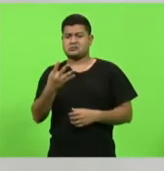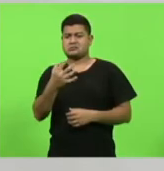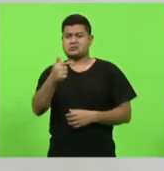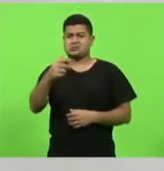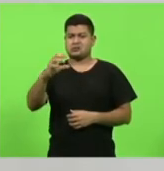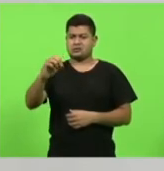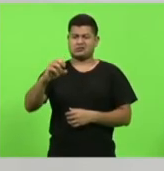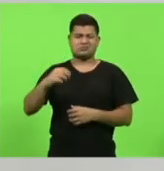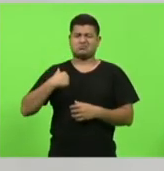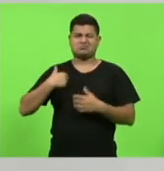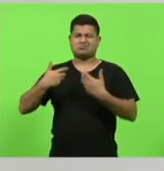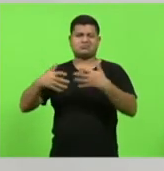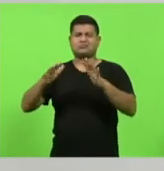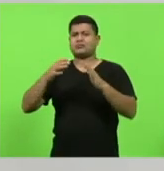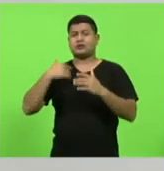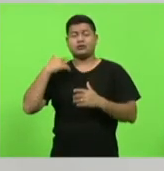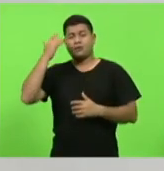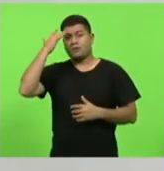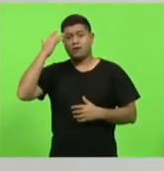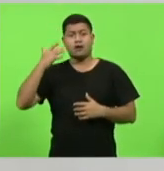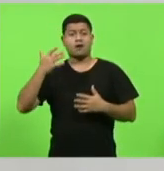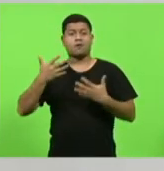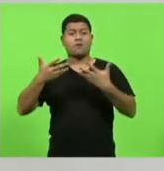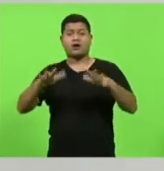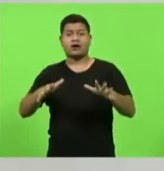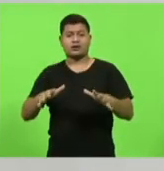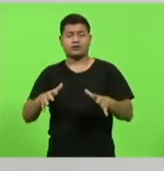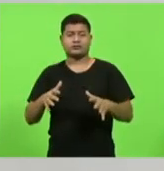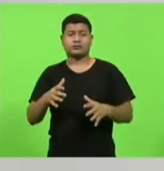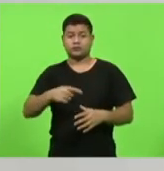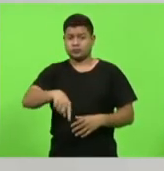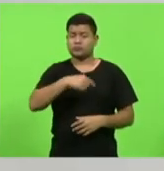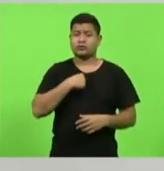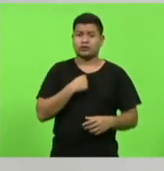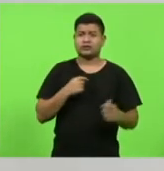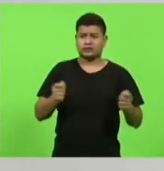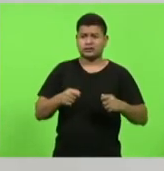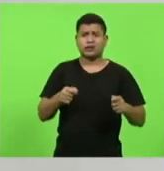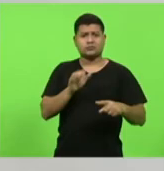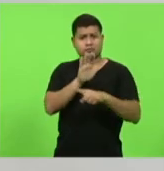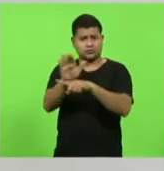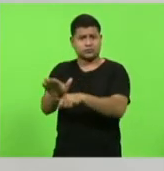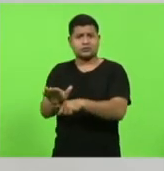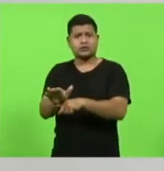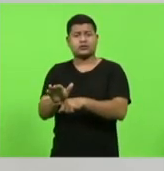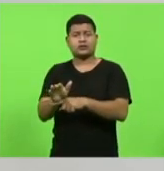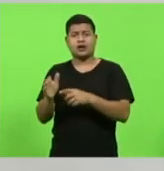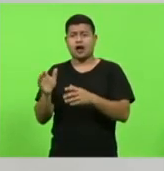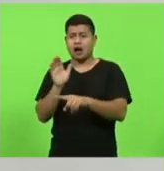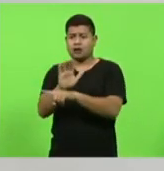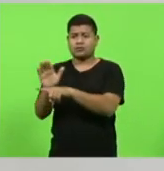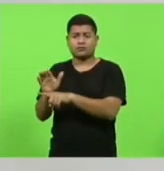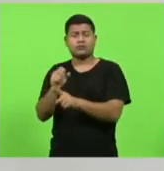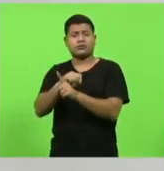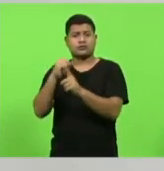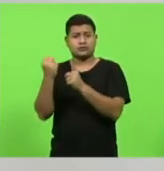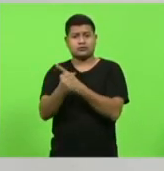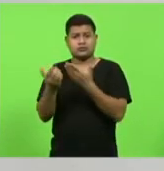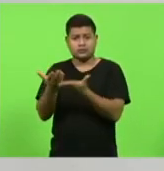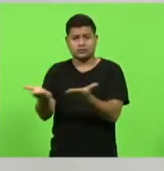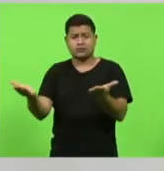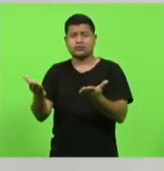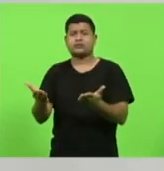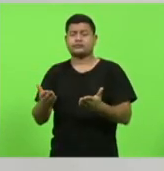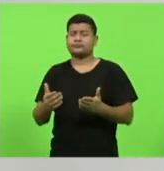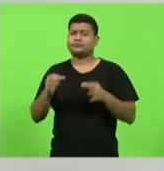BR-470, se nós podemos ter esse gesto e salvar vidas e gerar empregos para os catarinenses, com certeza o governo do